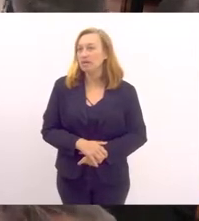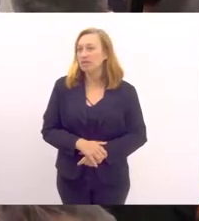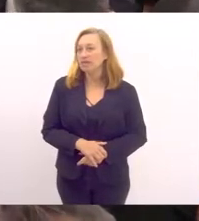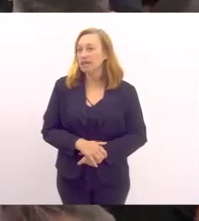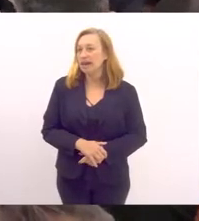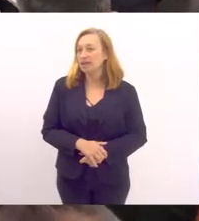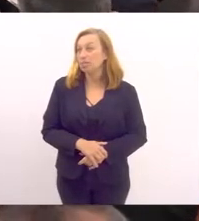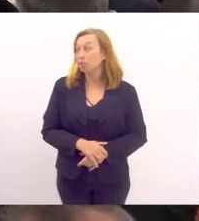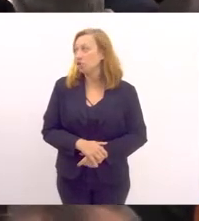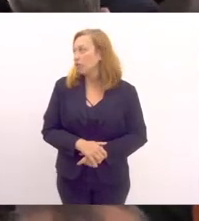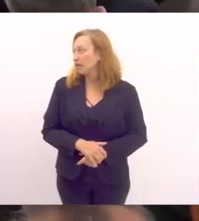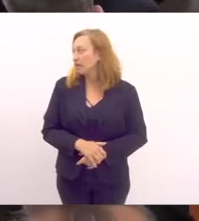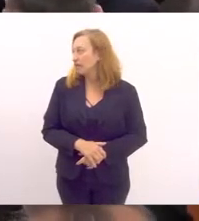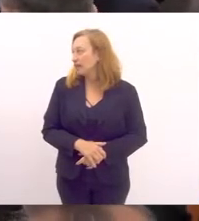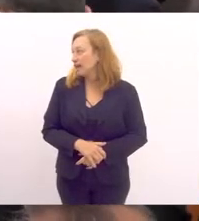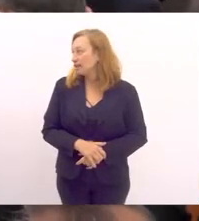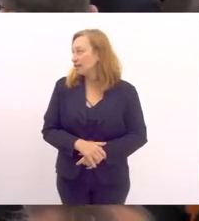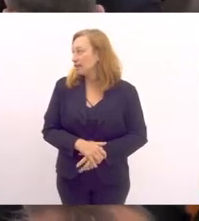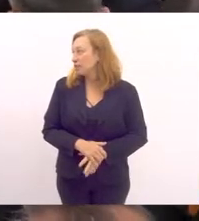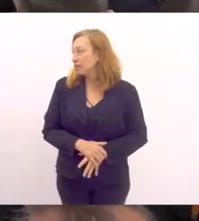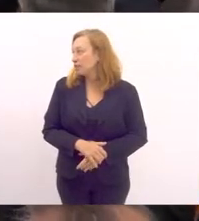Obrigado.